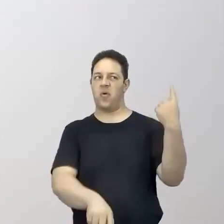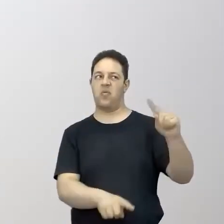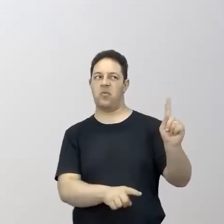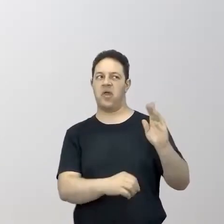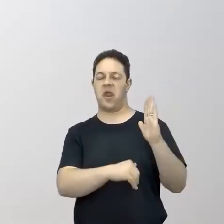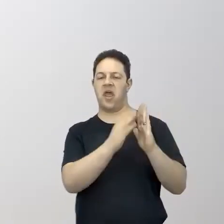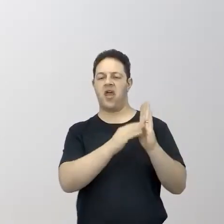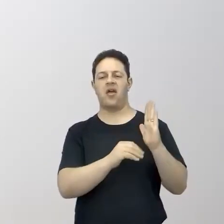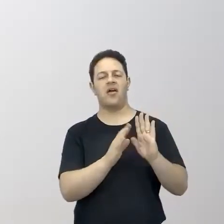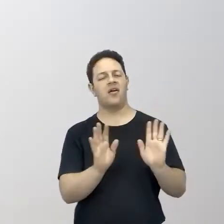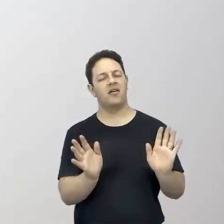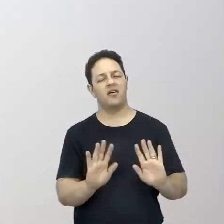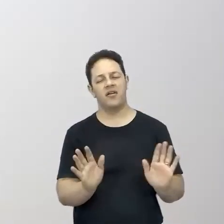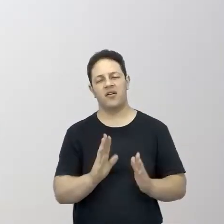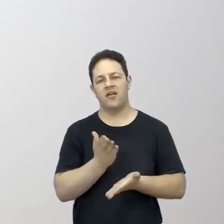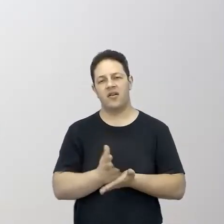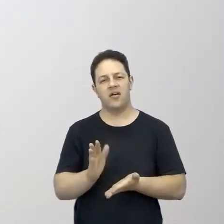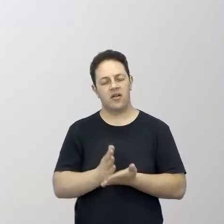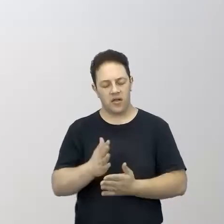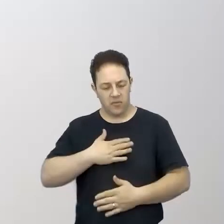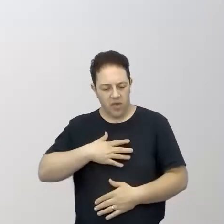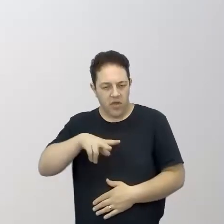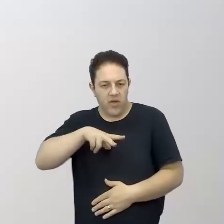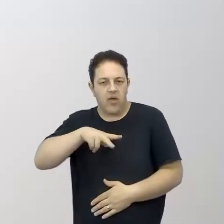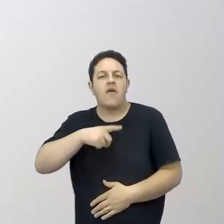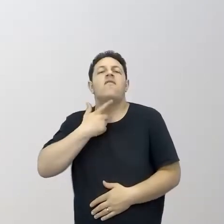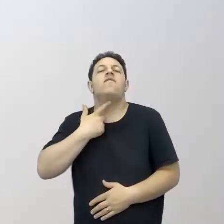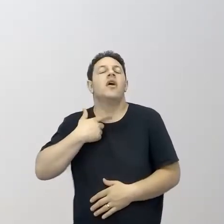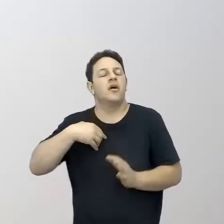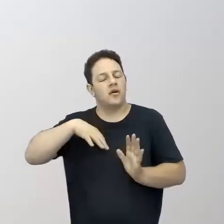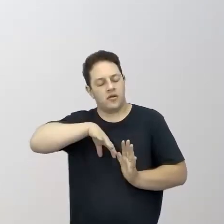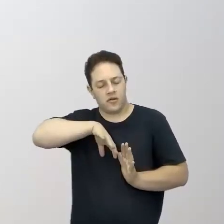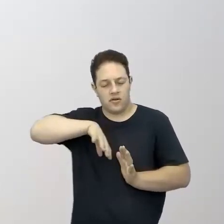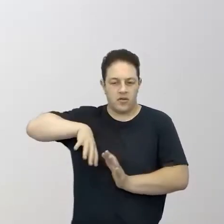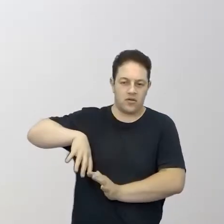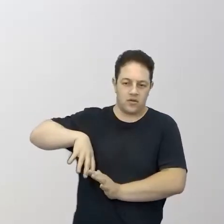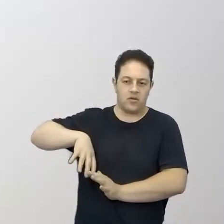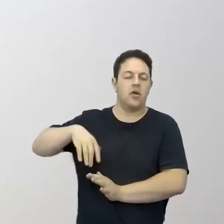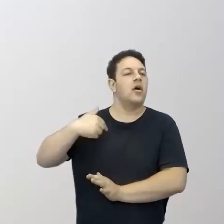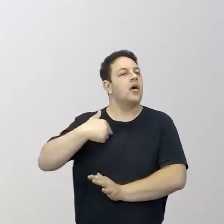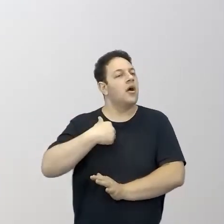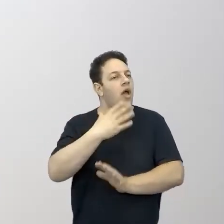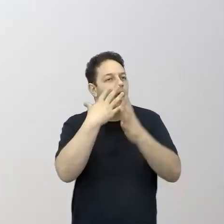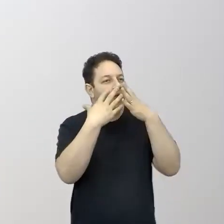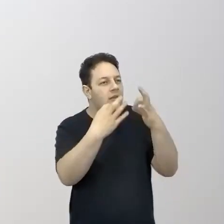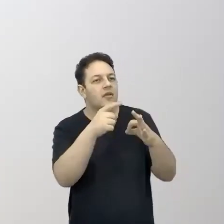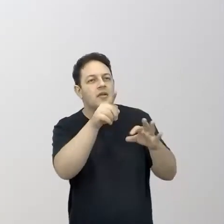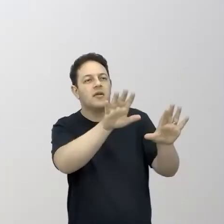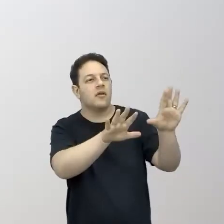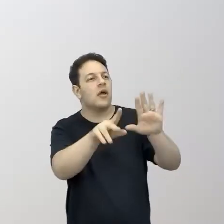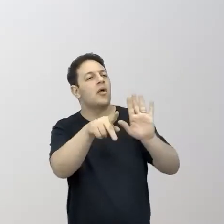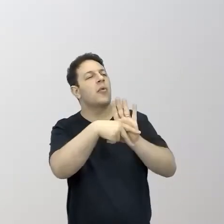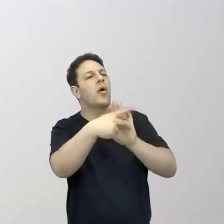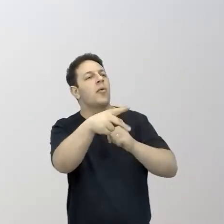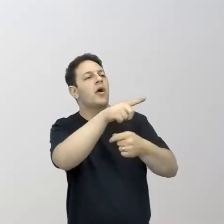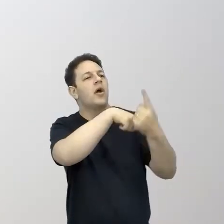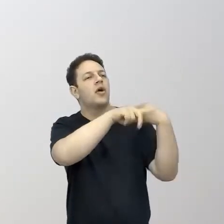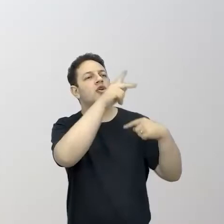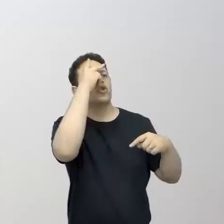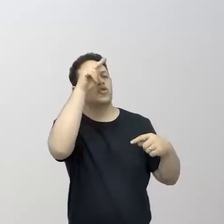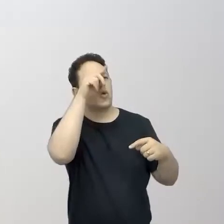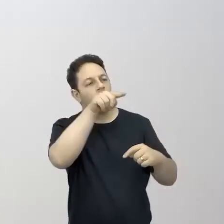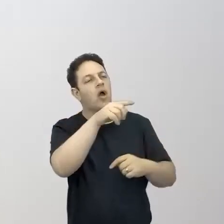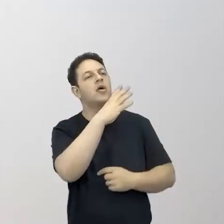analise nada baseado no seu próprio gosto pessoal. Essa questão do gosto, ela não leva a nada, não leva a nenhuma